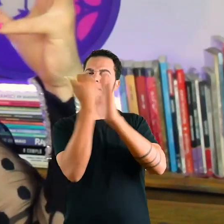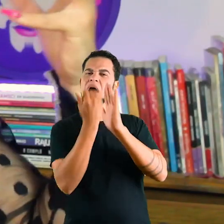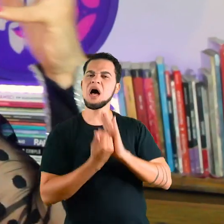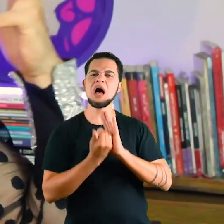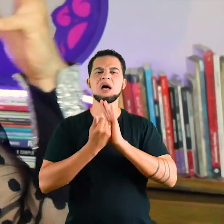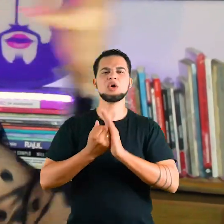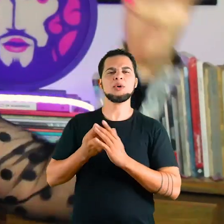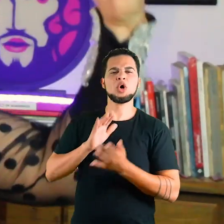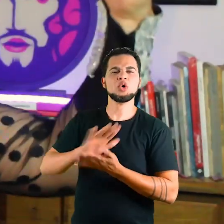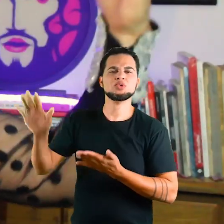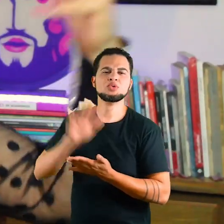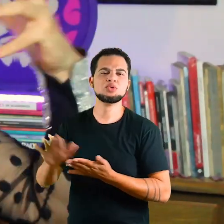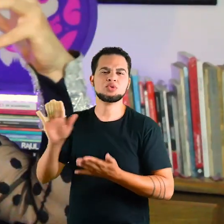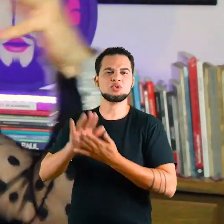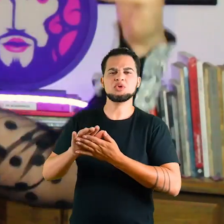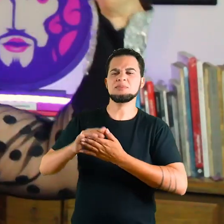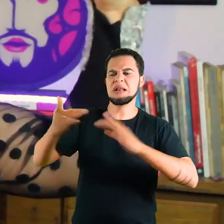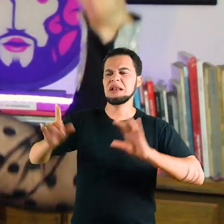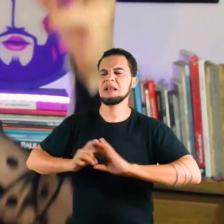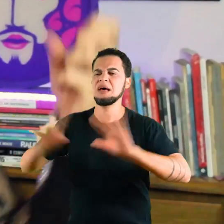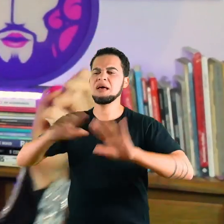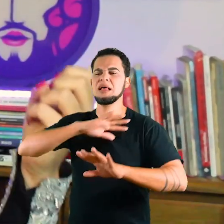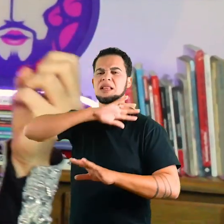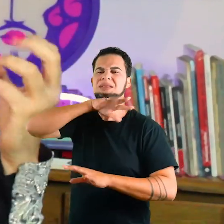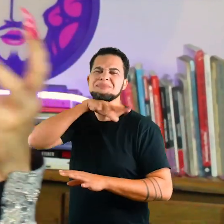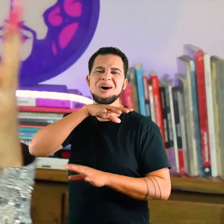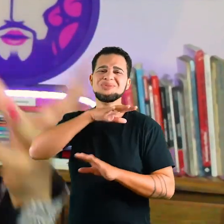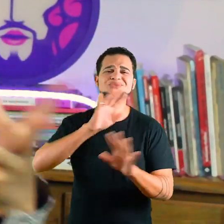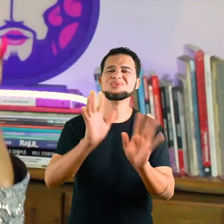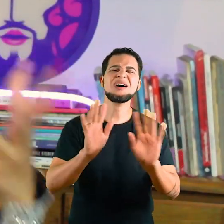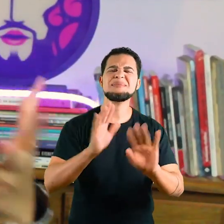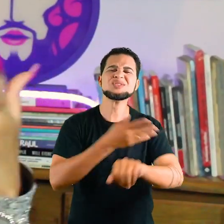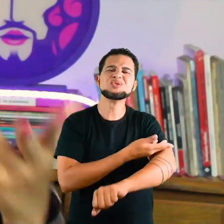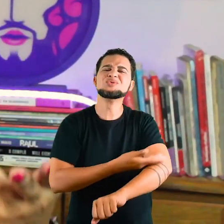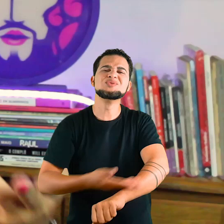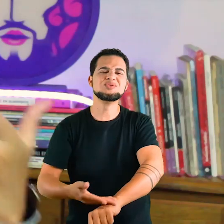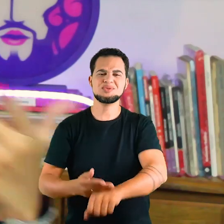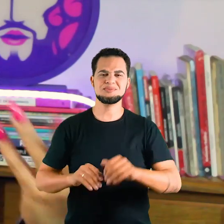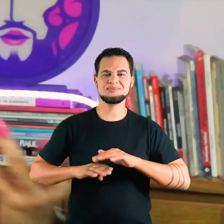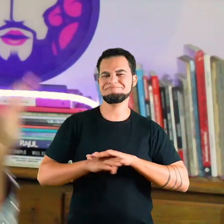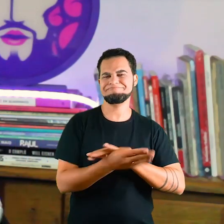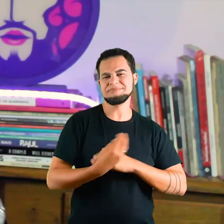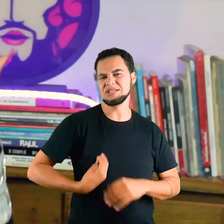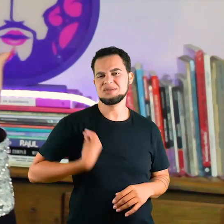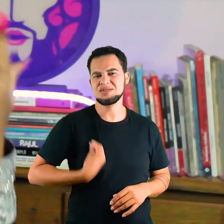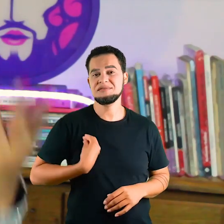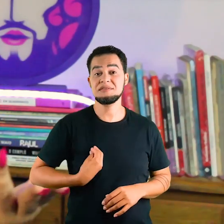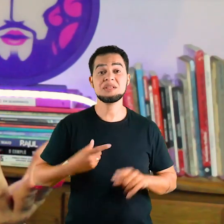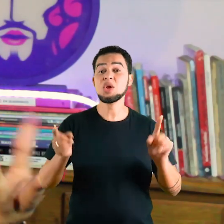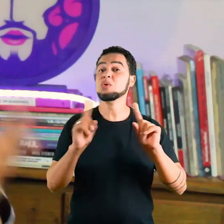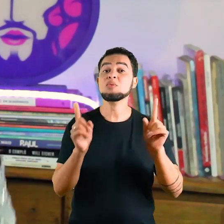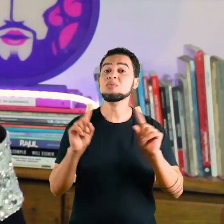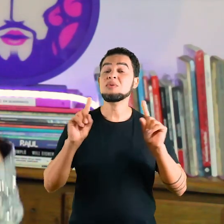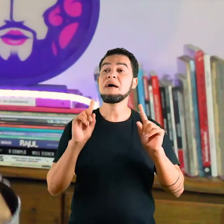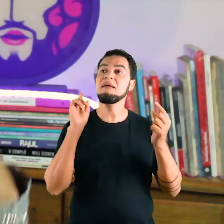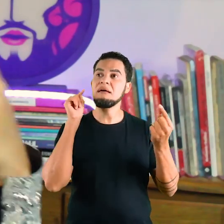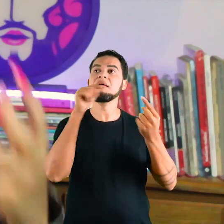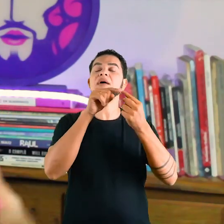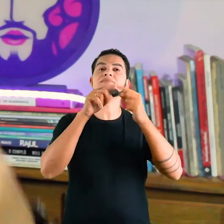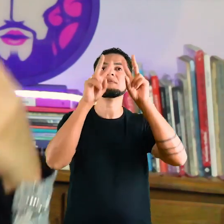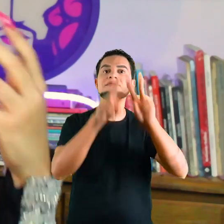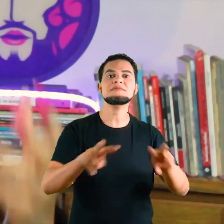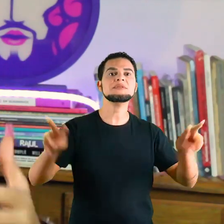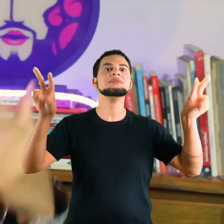forma de emancipação dos animais é mais estilo de vida e dieta do que um horizonte de luta que